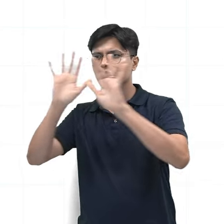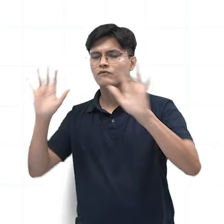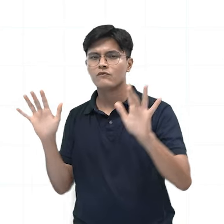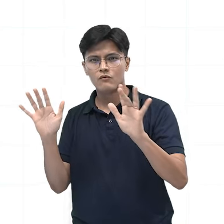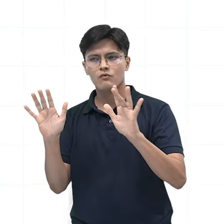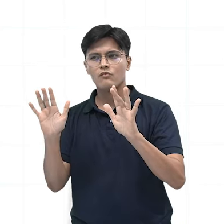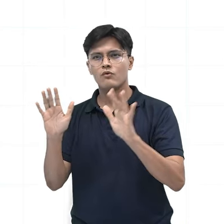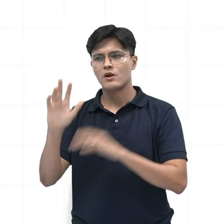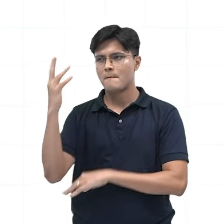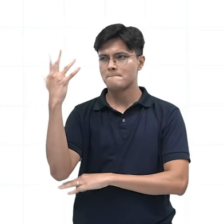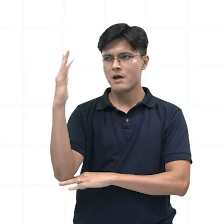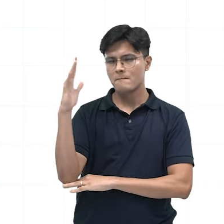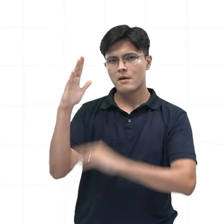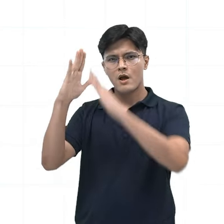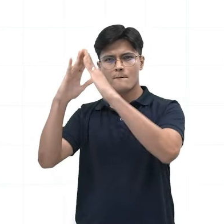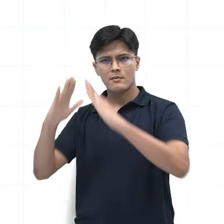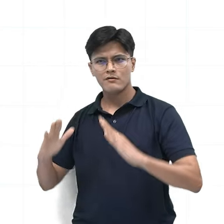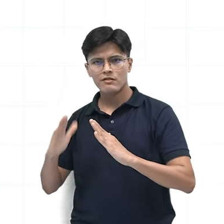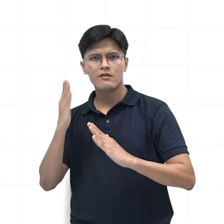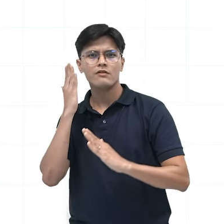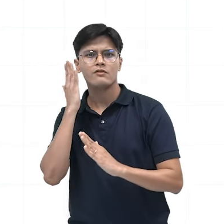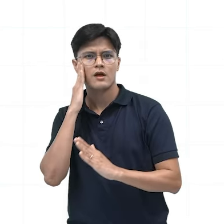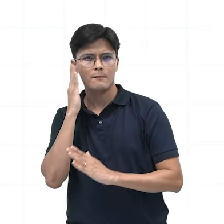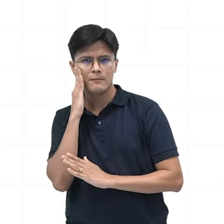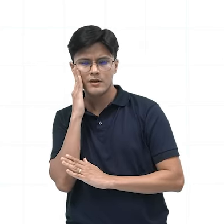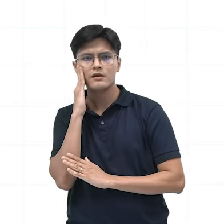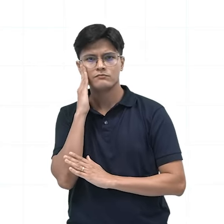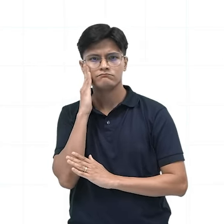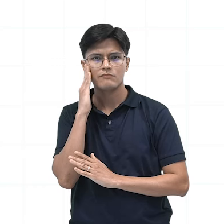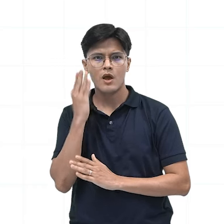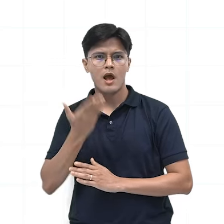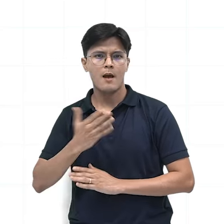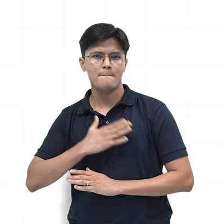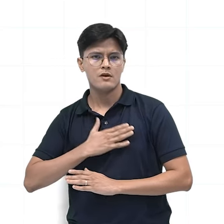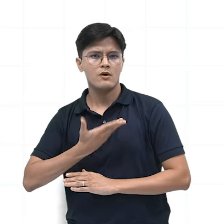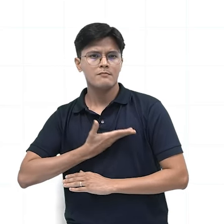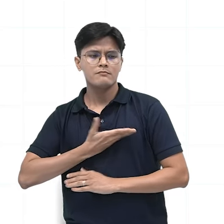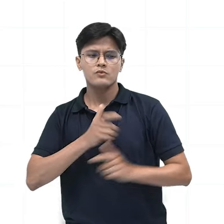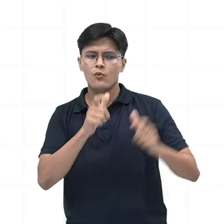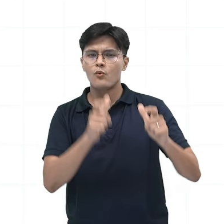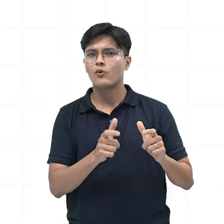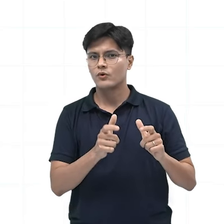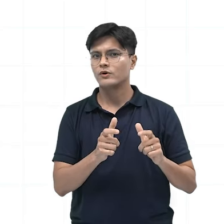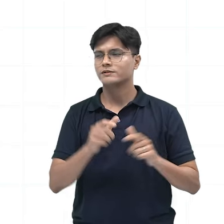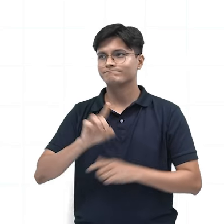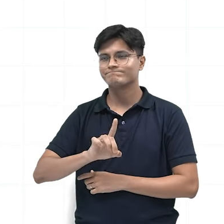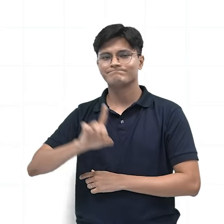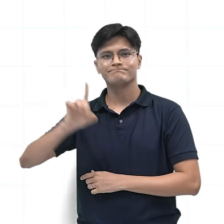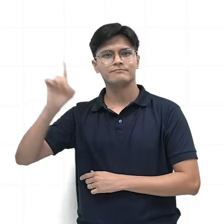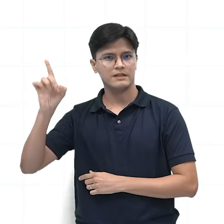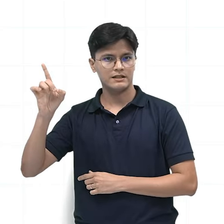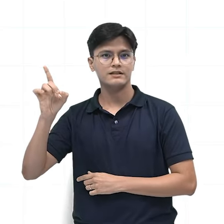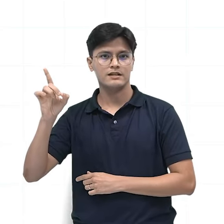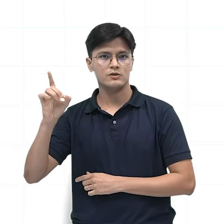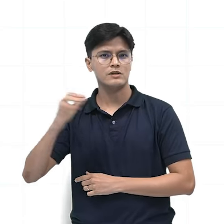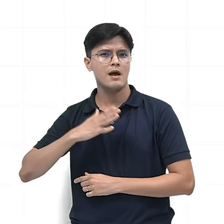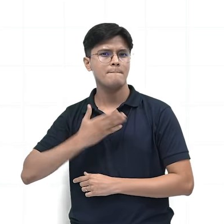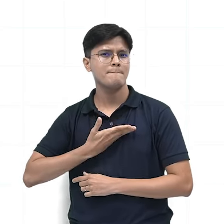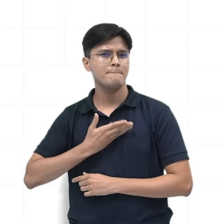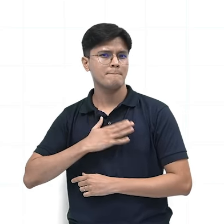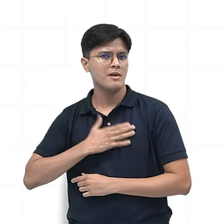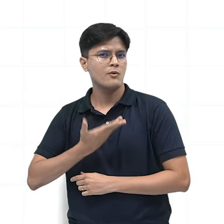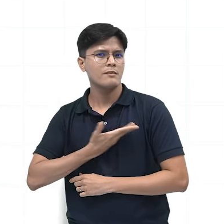verde ramo. Sabeis notícias do meu amado? Ai, Deus, onde está